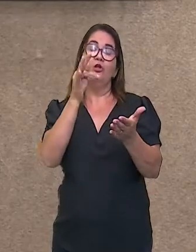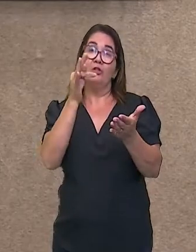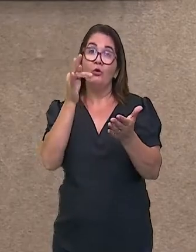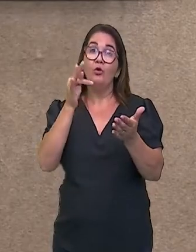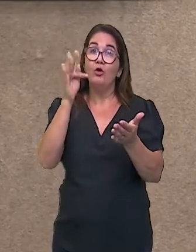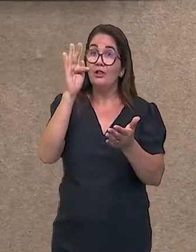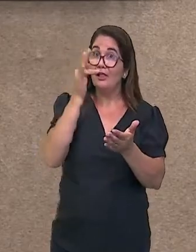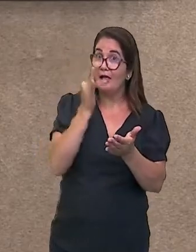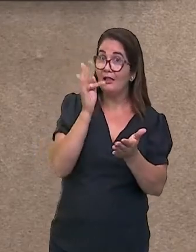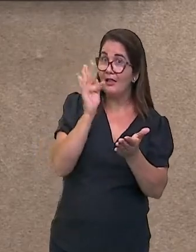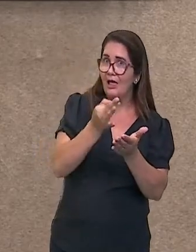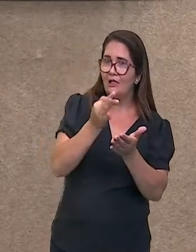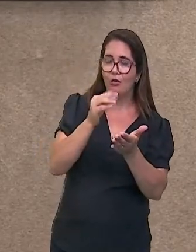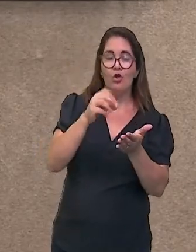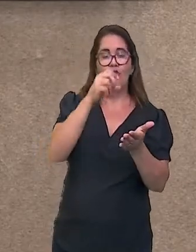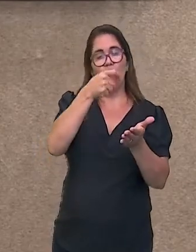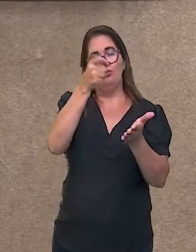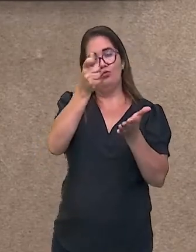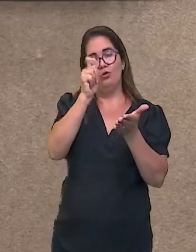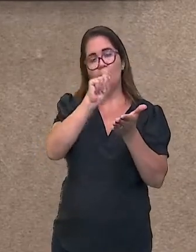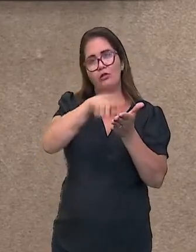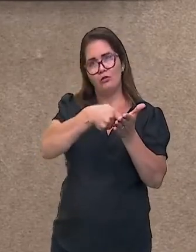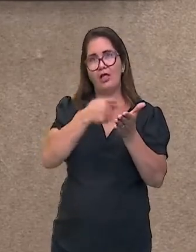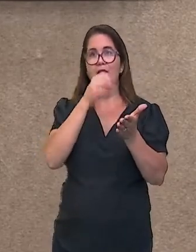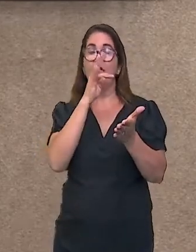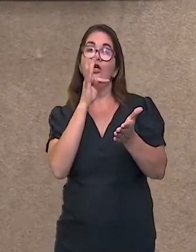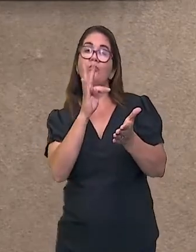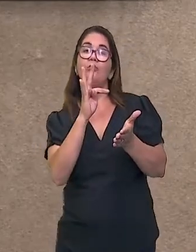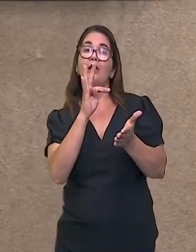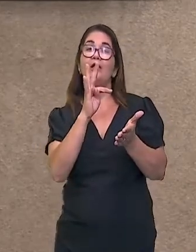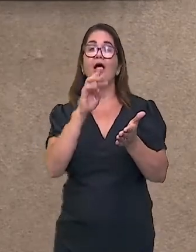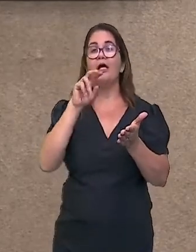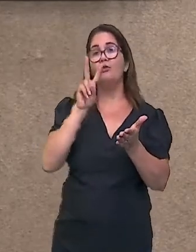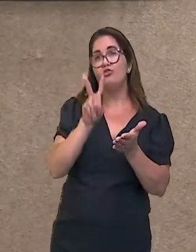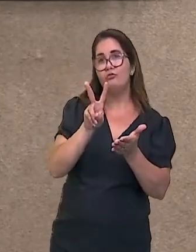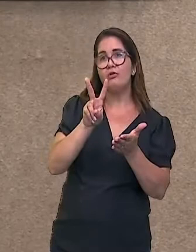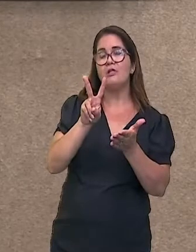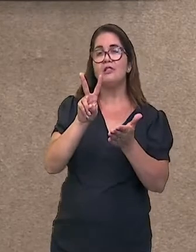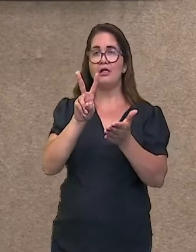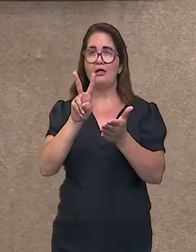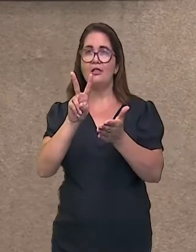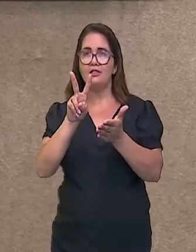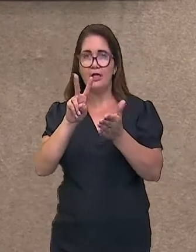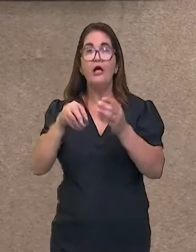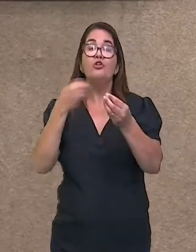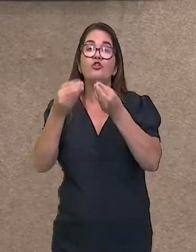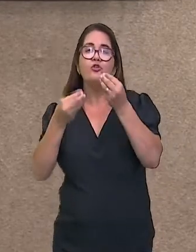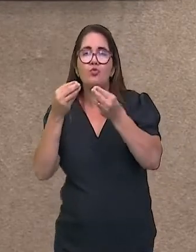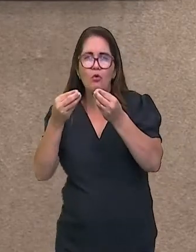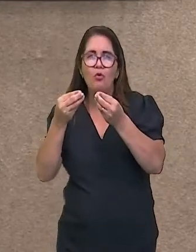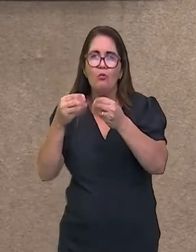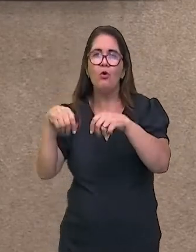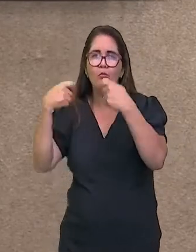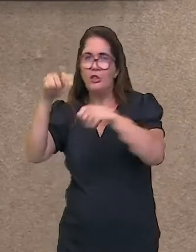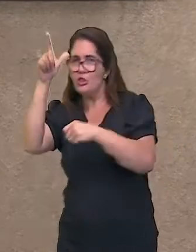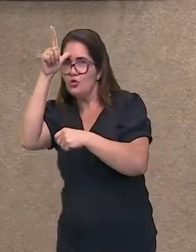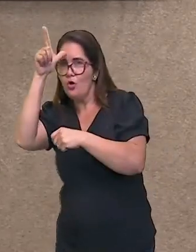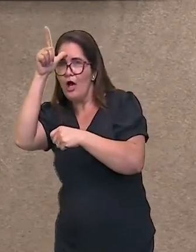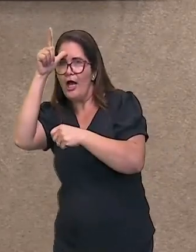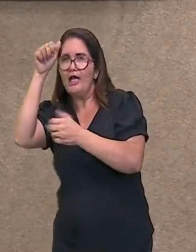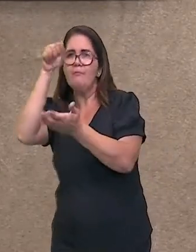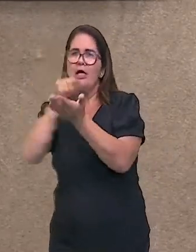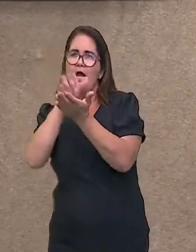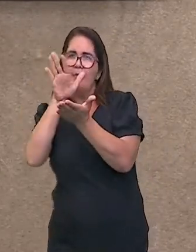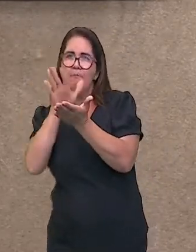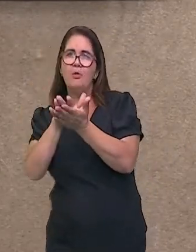como o início da Segunda Grande Guerra Mundial e a abertura do surgimento e o